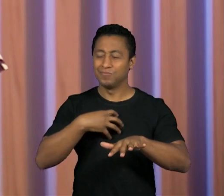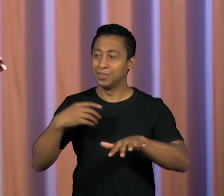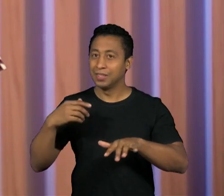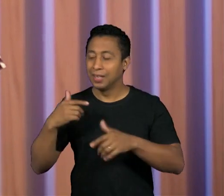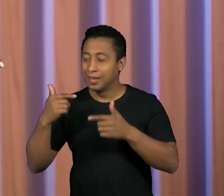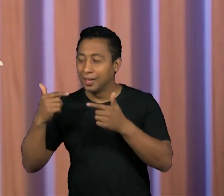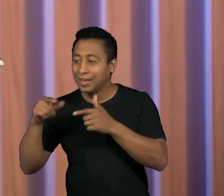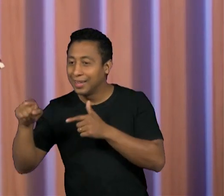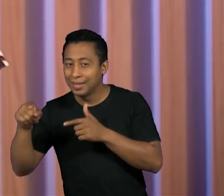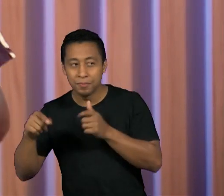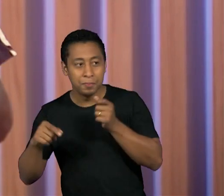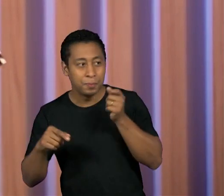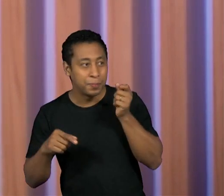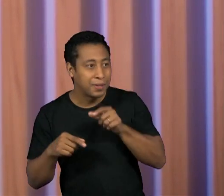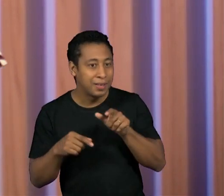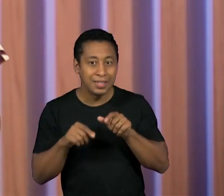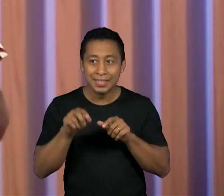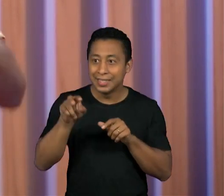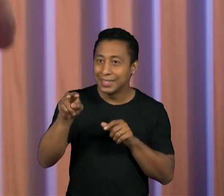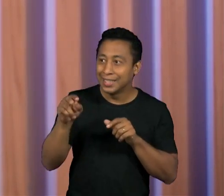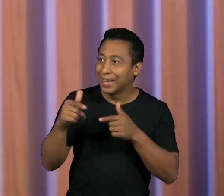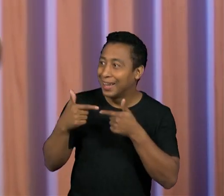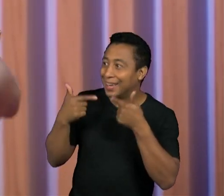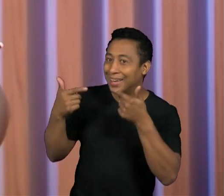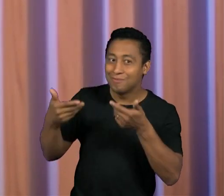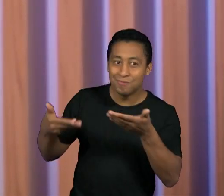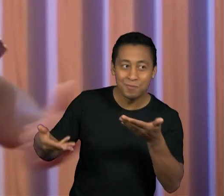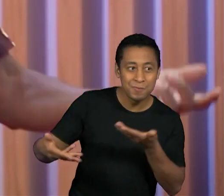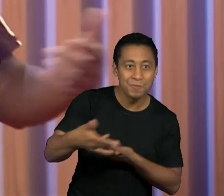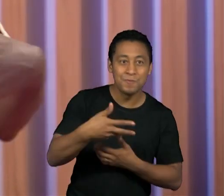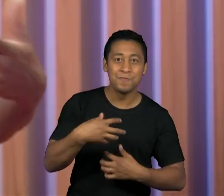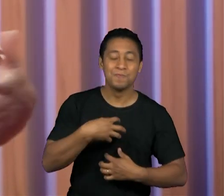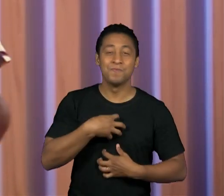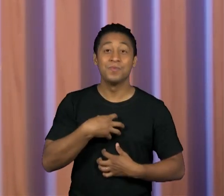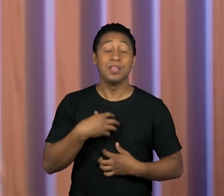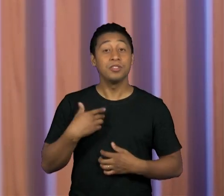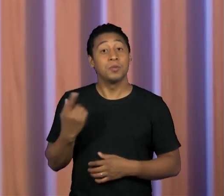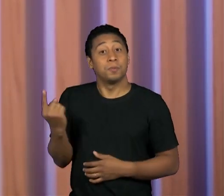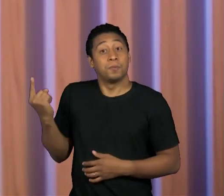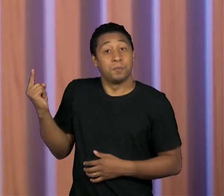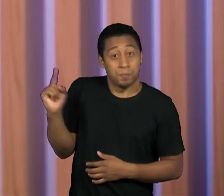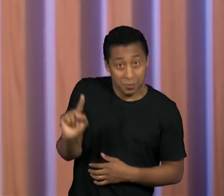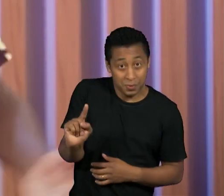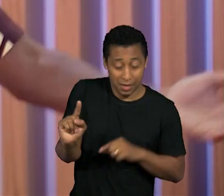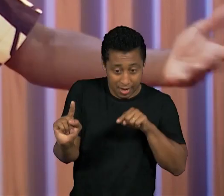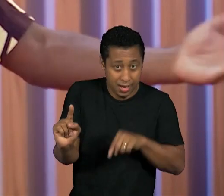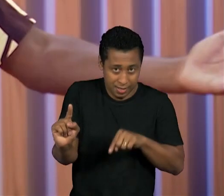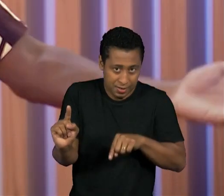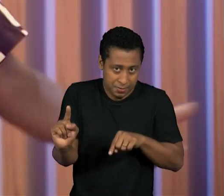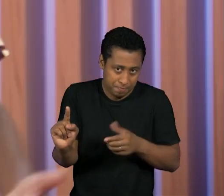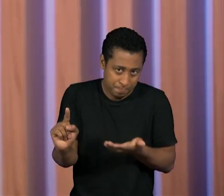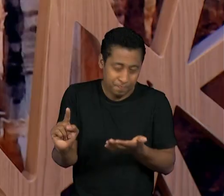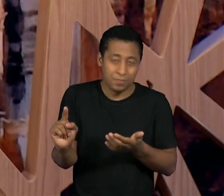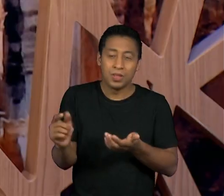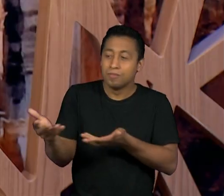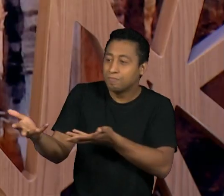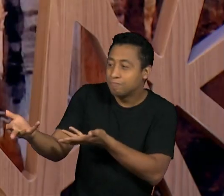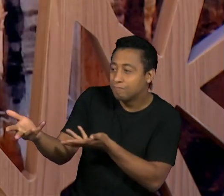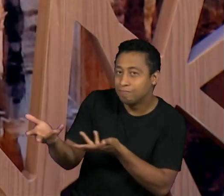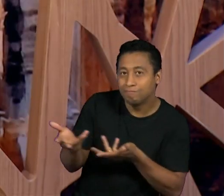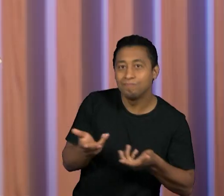a outra, coisa que contagia. Quando a gente chegou, todo mundo que conversou, que nos recebeu